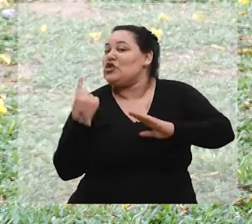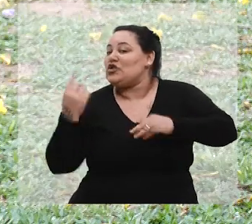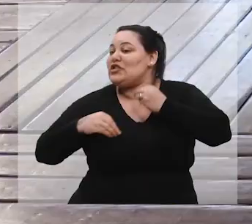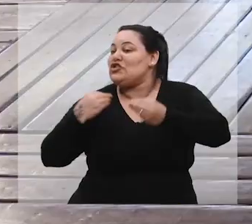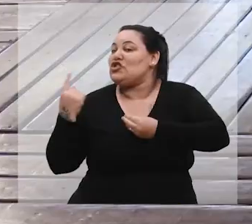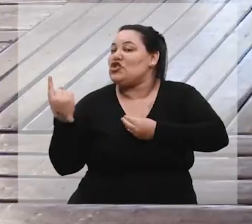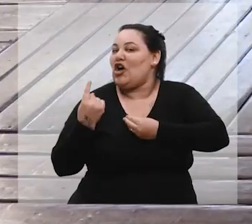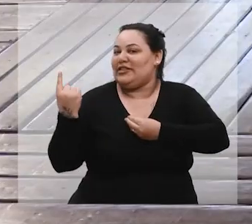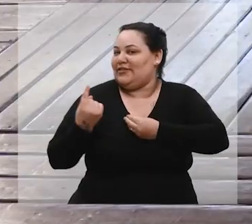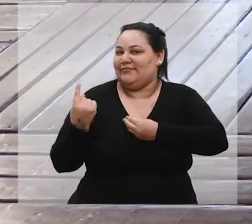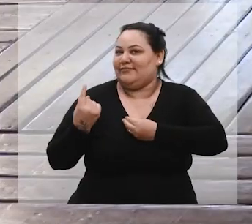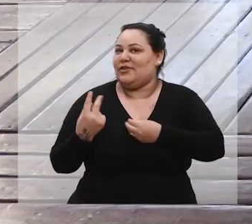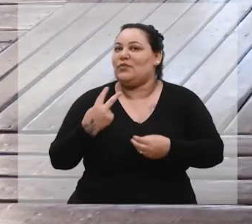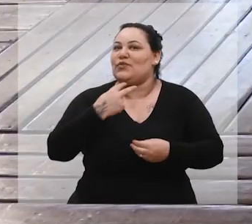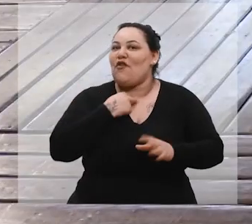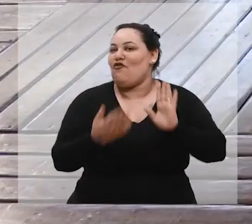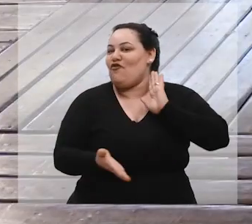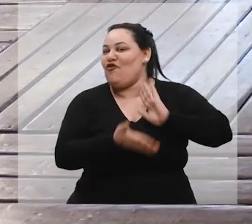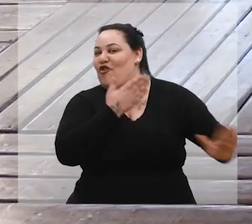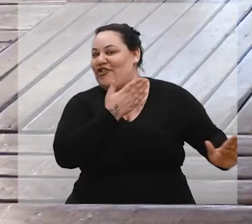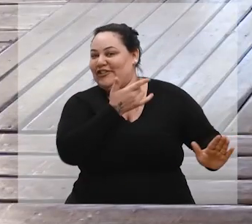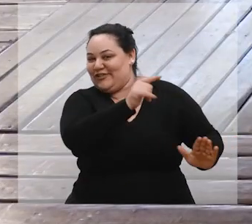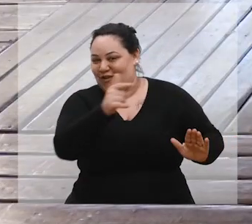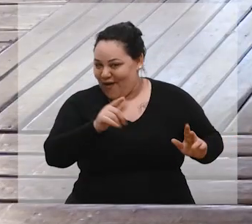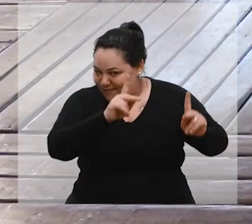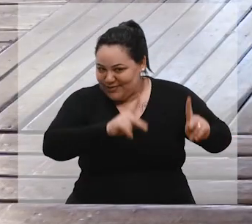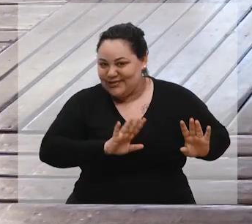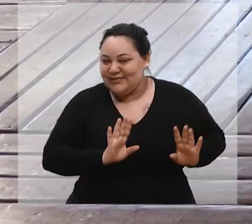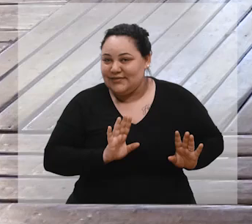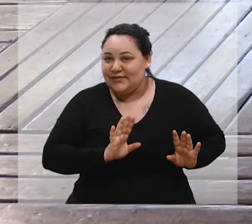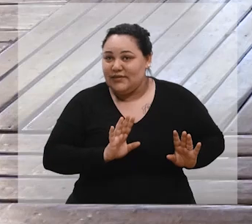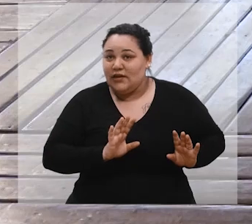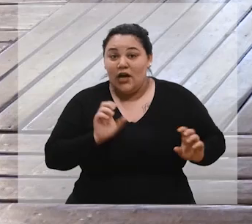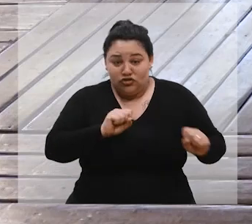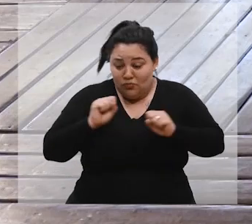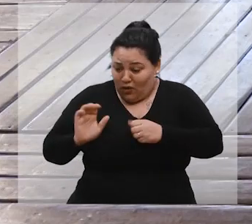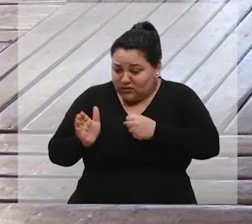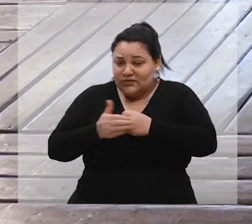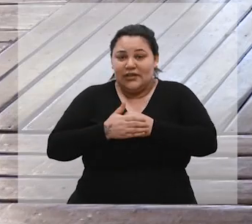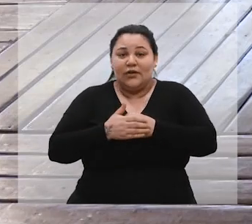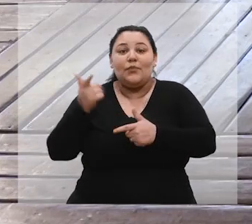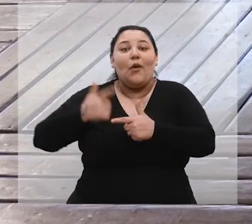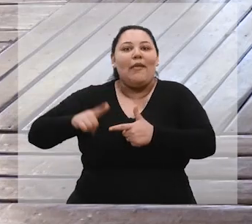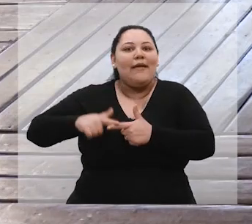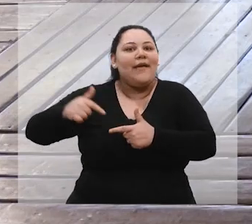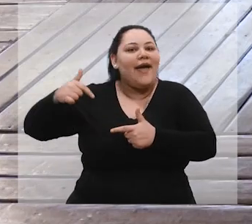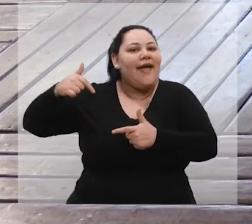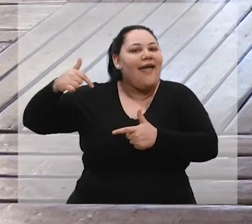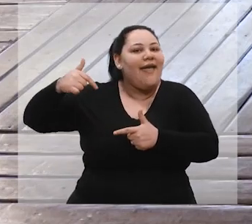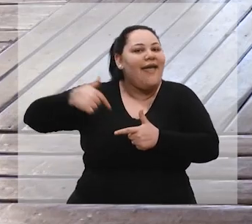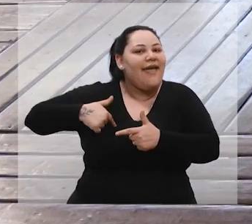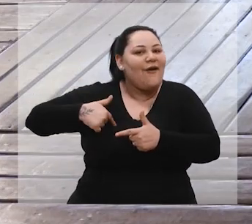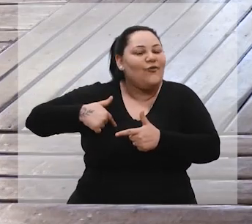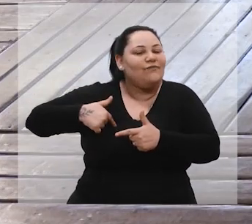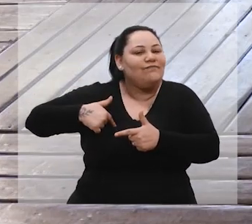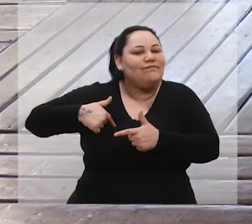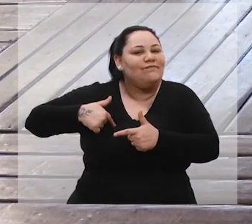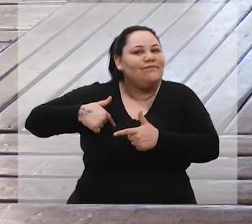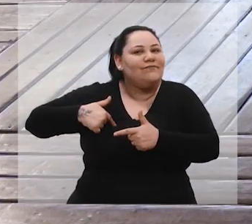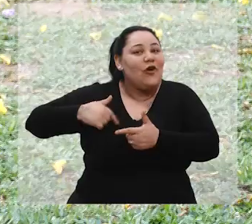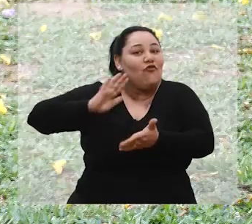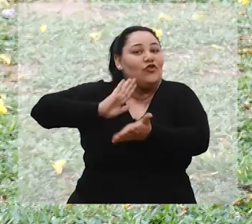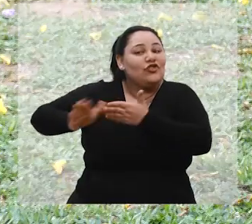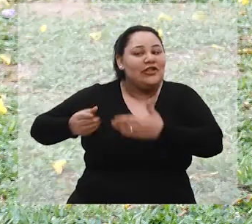a solidão. Mas tem como fugir disso? Tem como fugir do outro? Não, fugir do outro dá, o problema é fugir da gente, né? Fugir da gente não